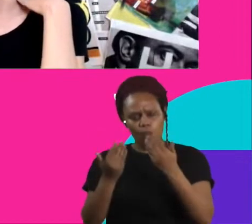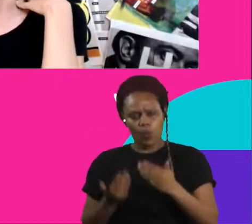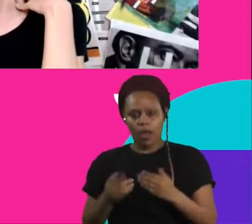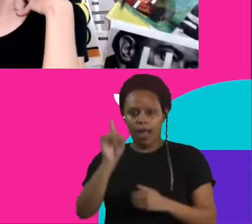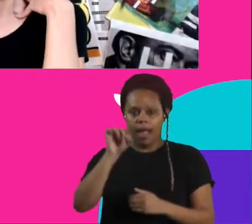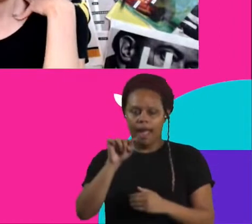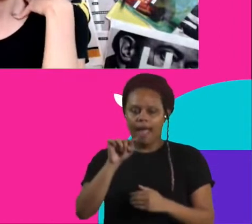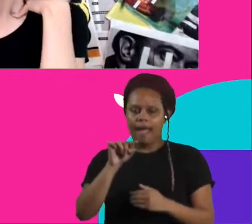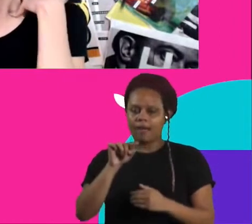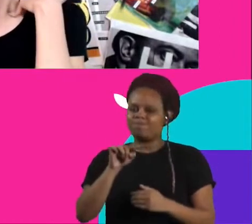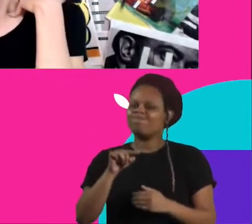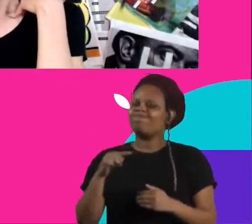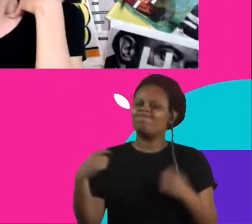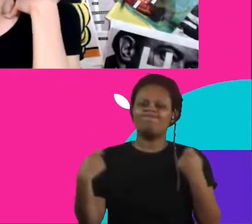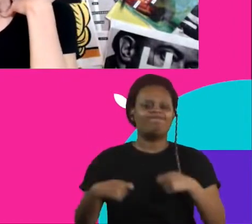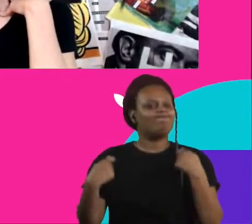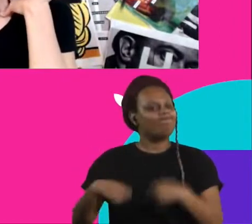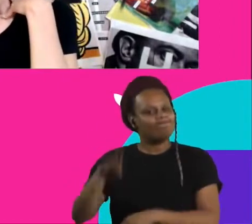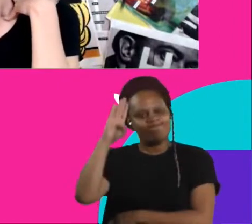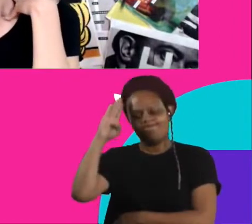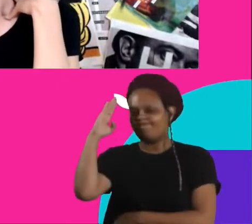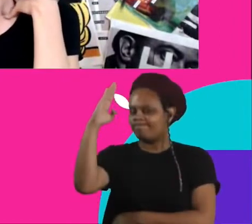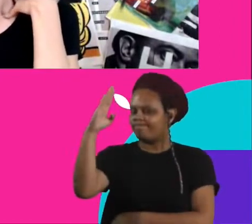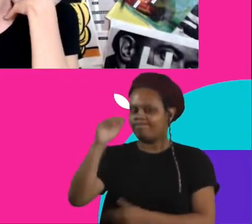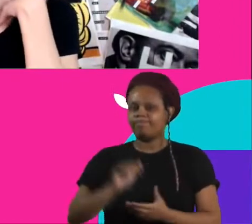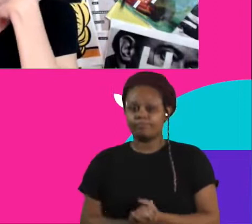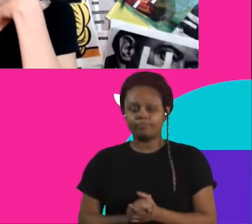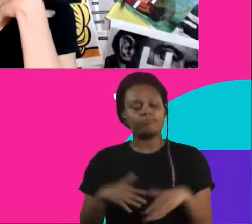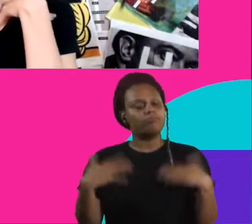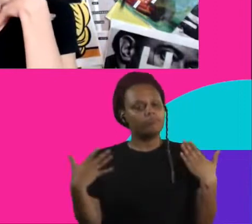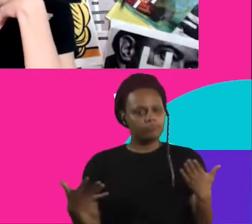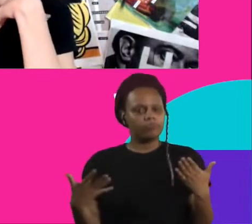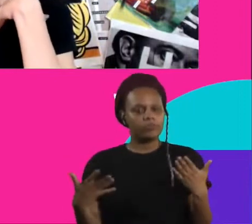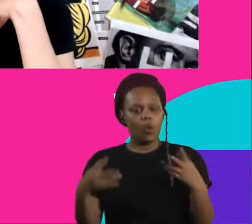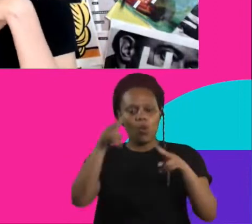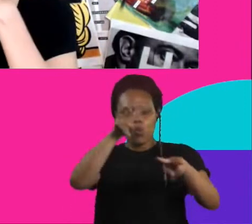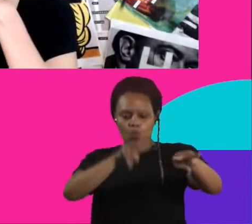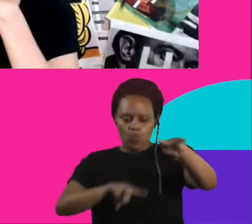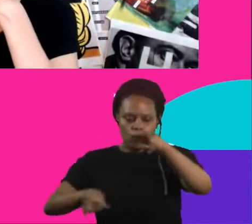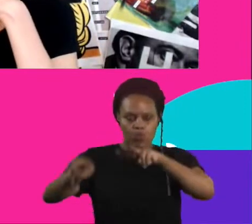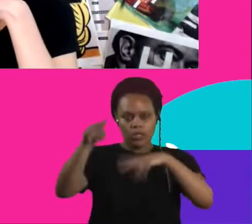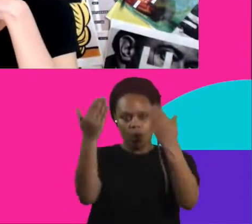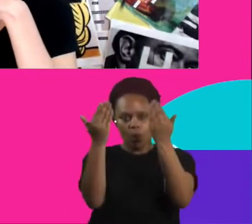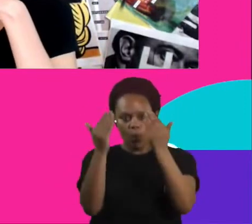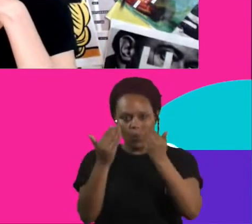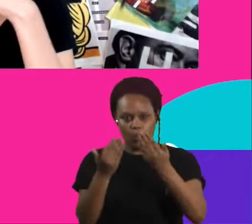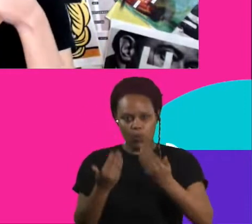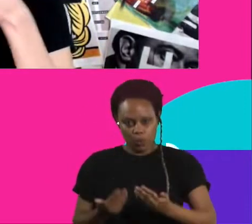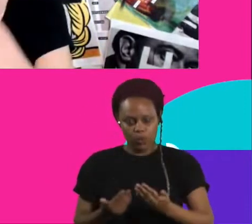na verdade, quando a gente fala em dados, subliminarmente vem a expressão visão analítica das